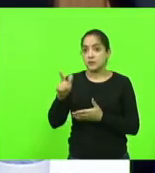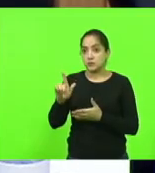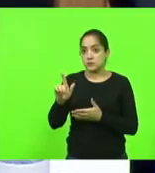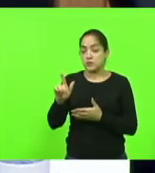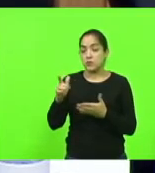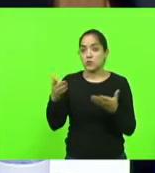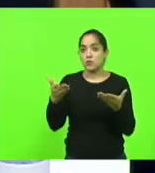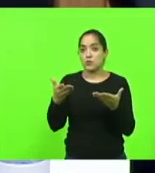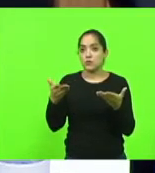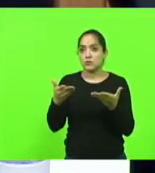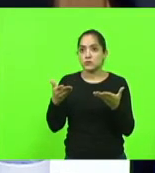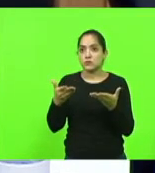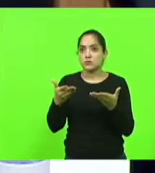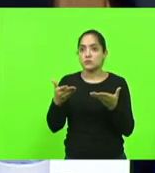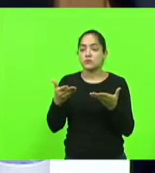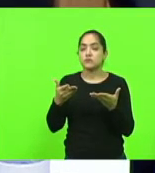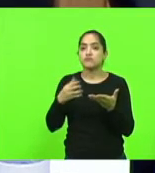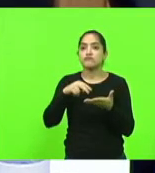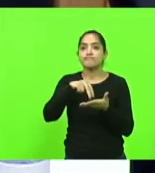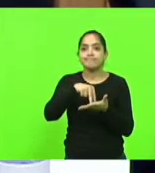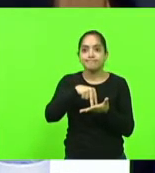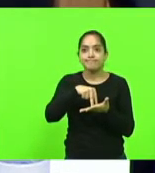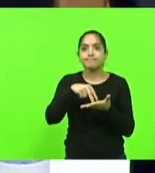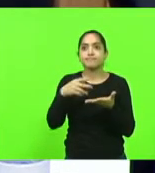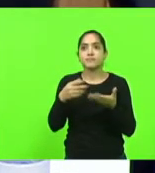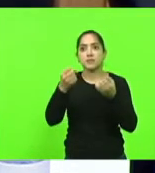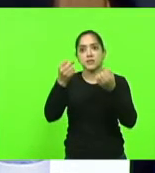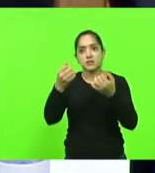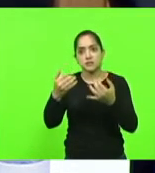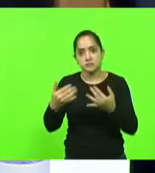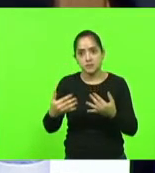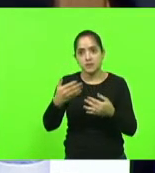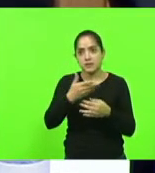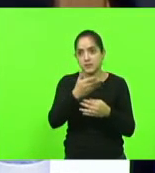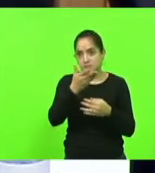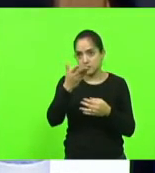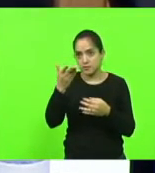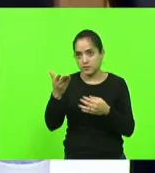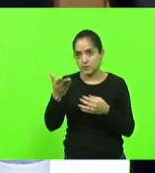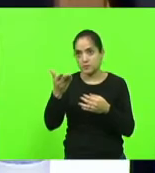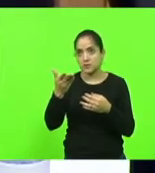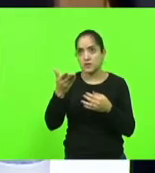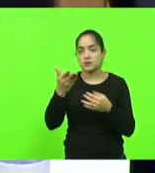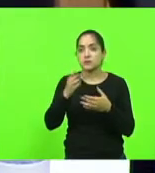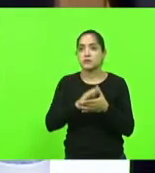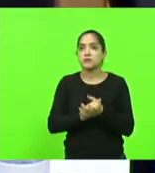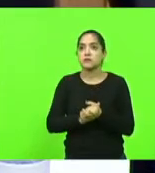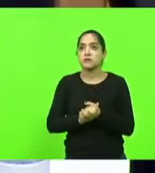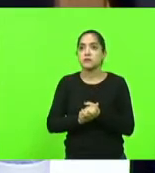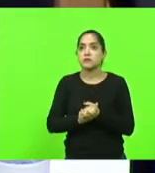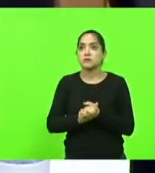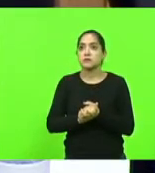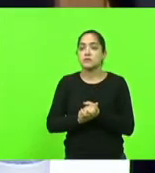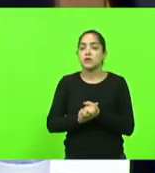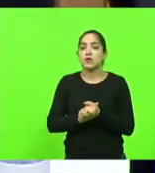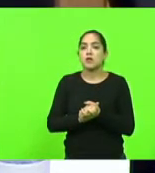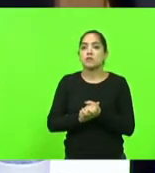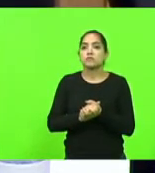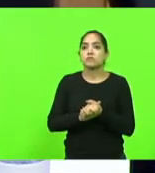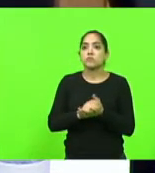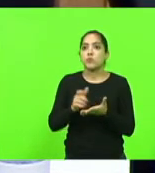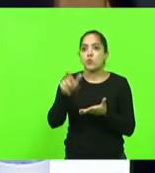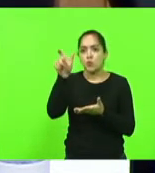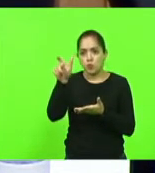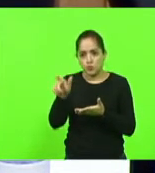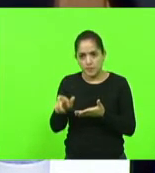hoje aqui e explanar para os nobres colegas deputados que, quando um homem assume